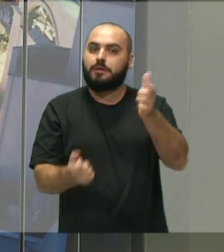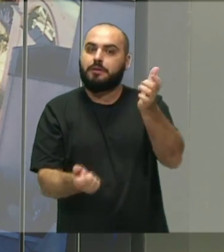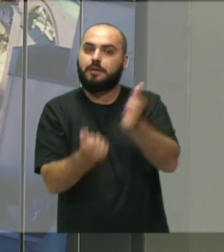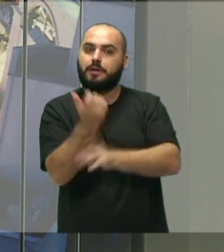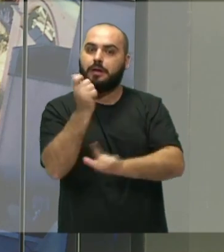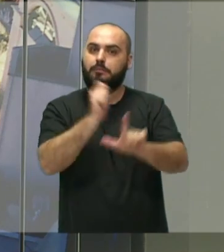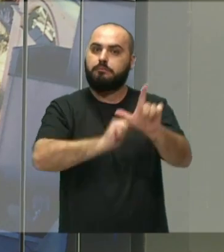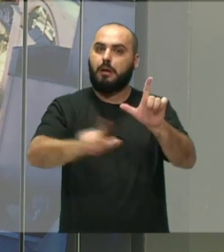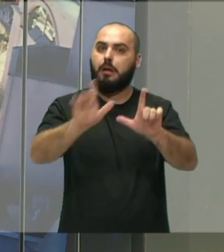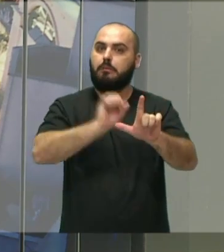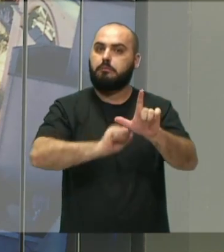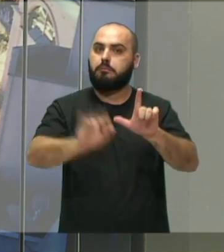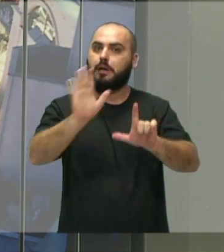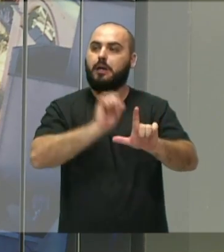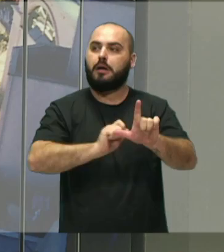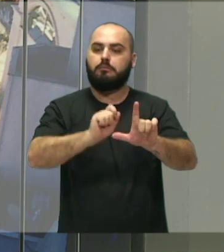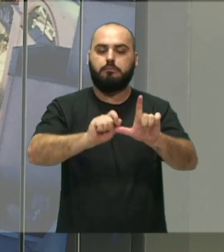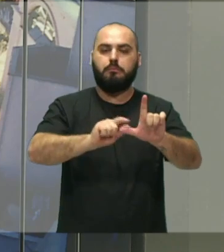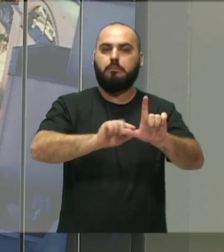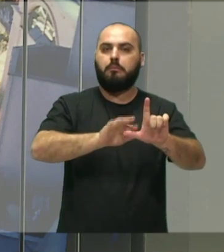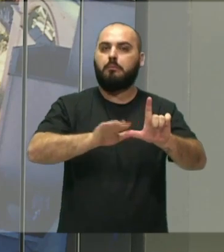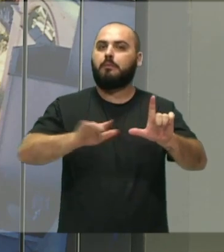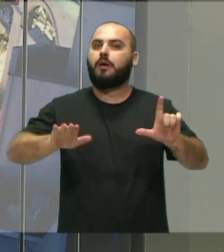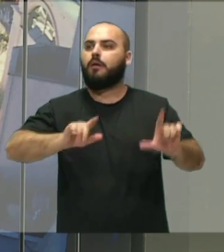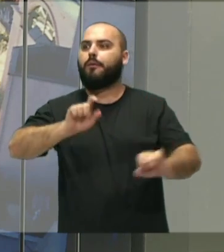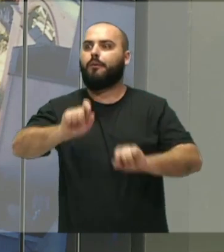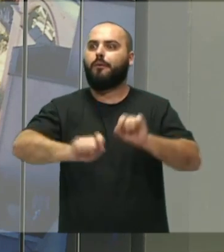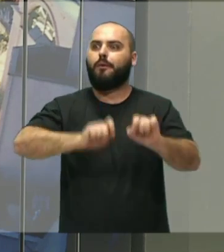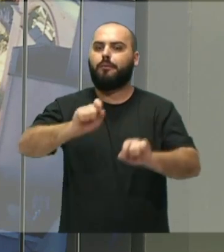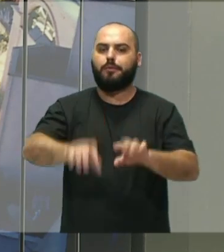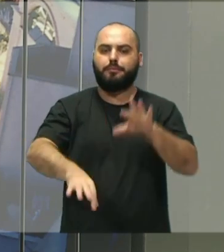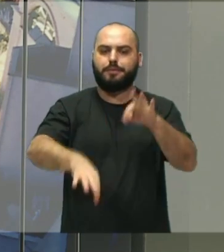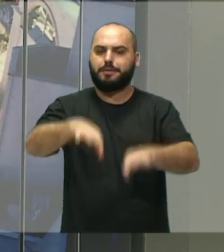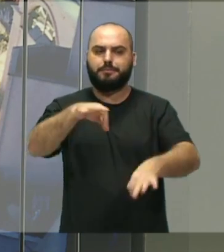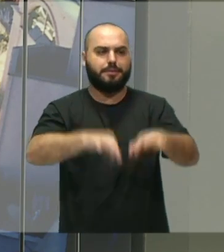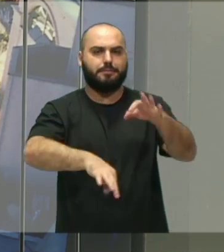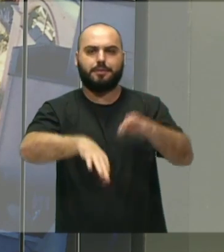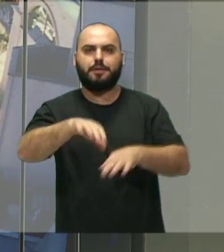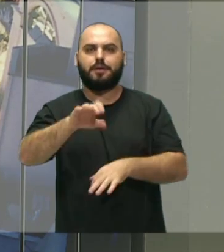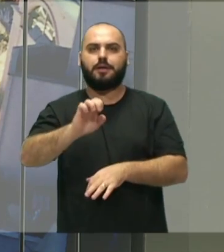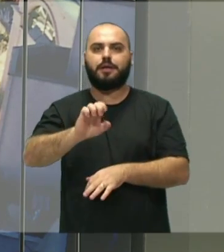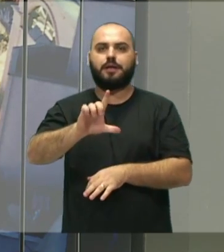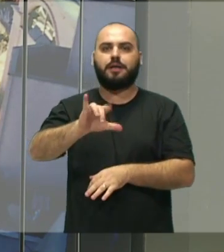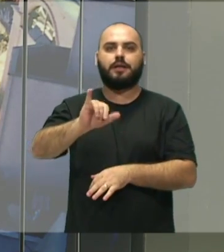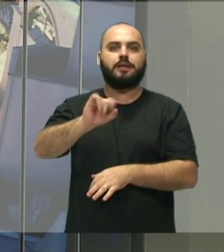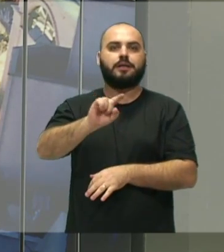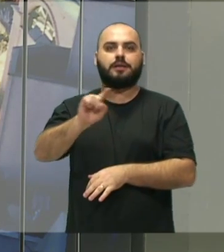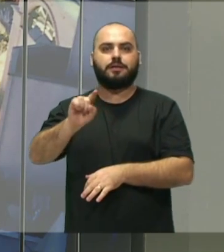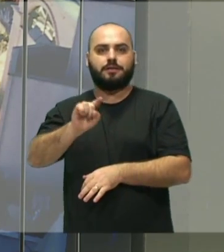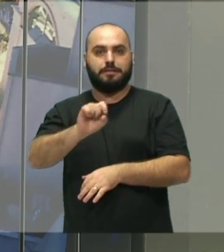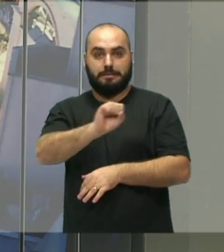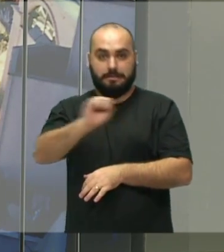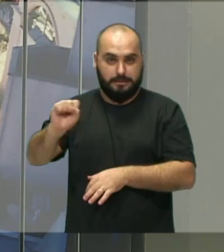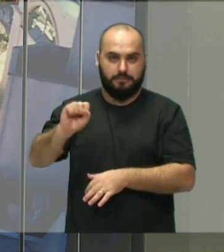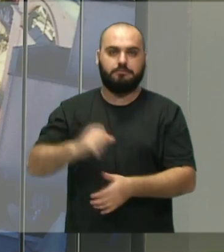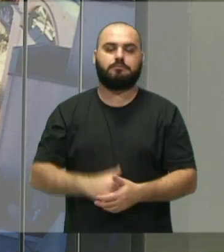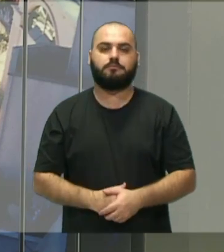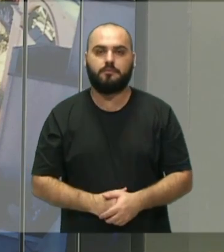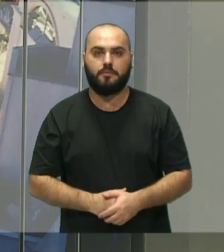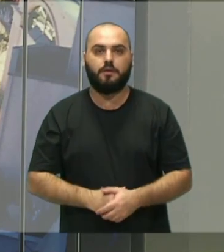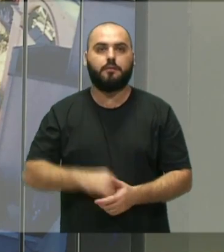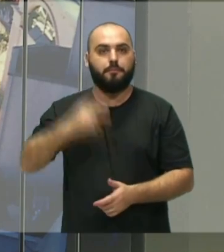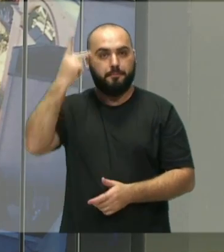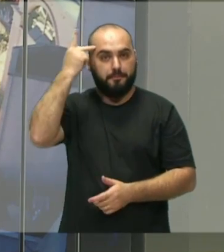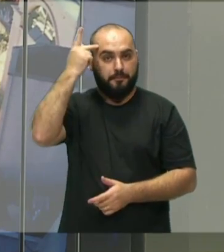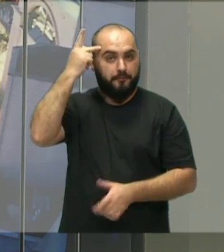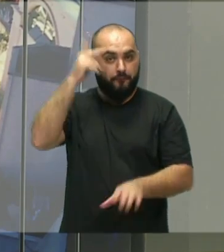aí do que te classificar, como classificar a Elis de Castro. Psicóloga, formada pela